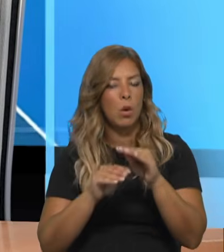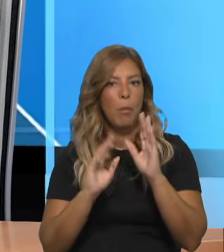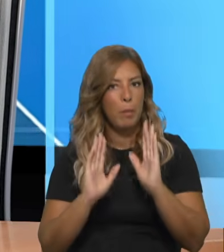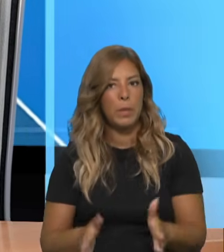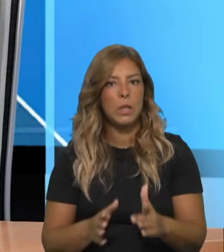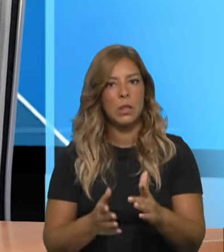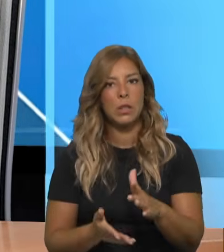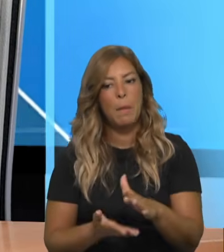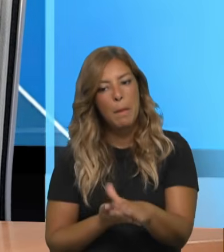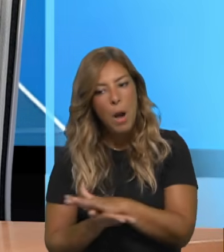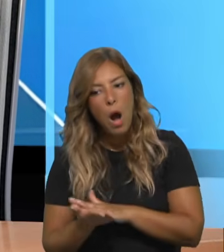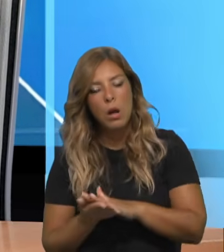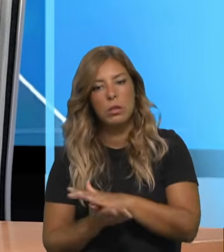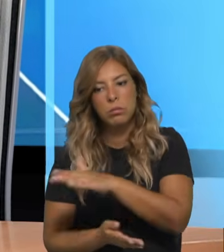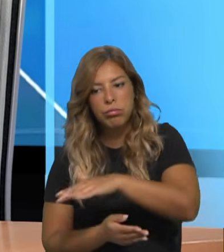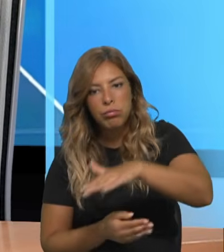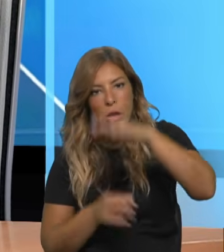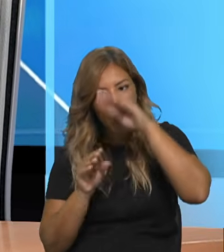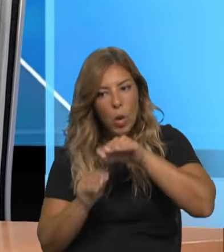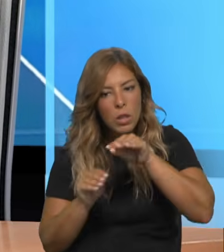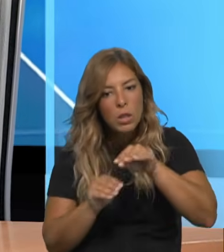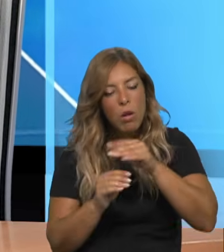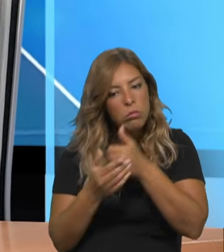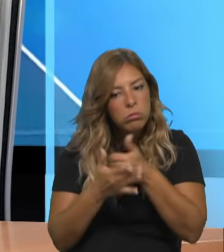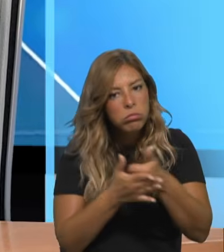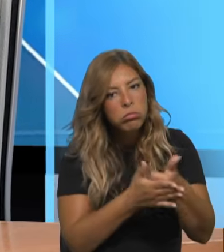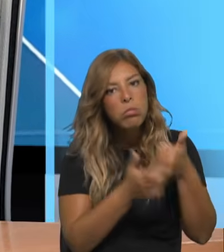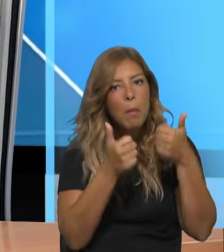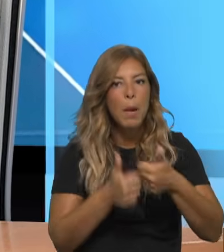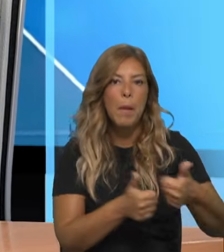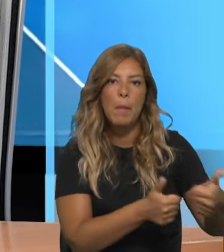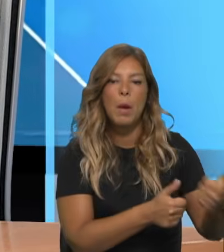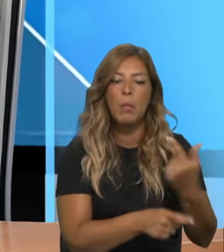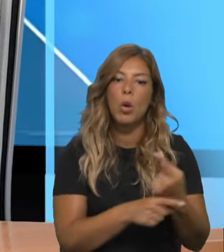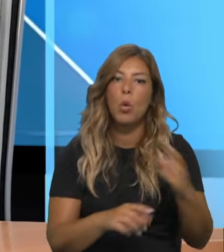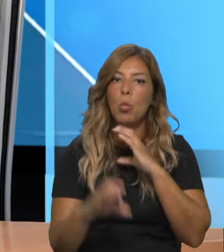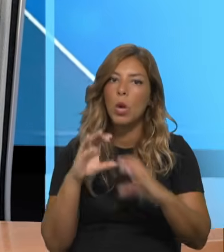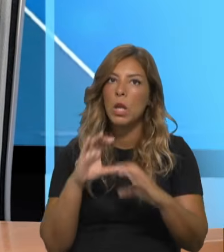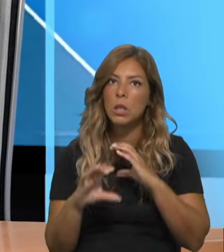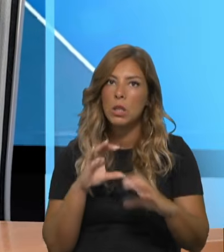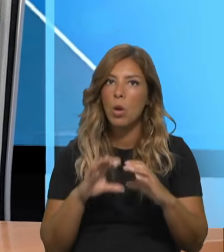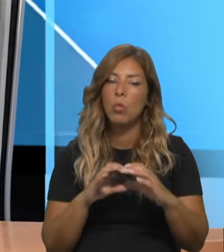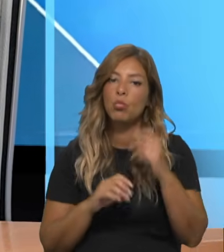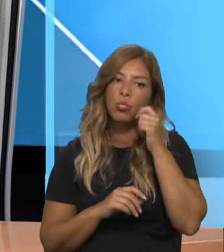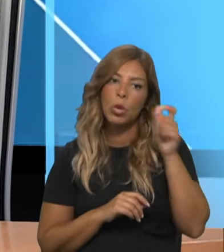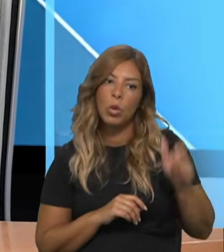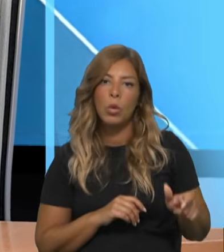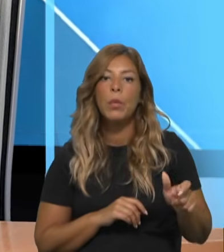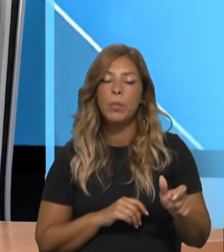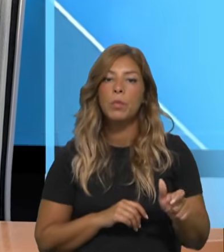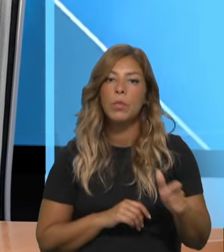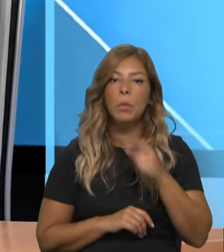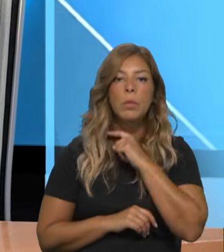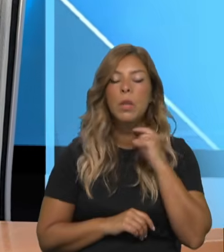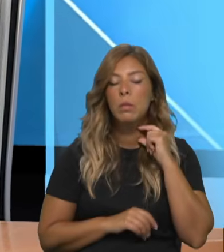chegámos desta partilha, a partir da comunicação do António Juliace, a importância da educação para